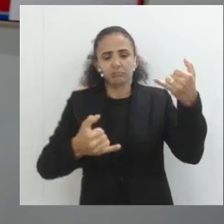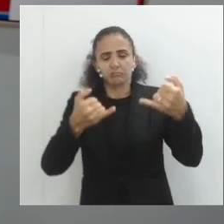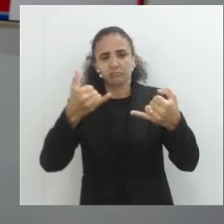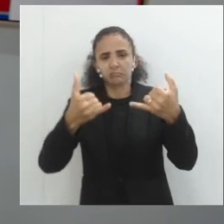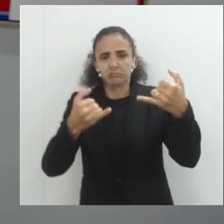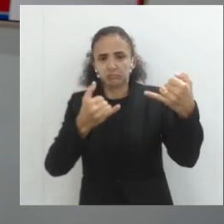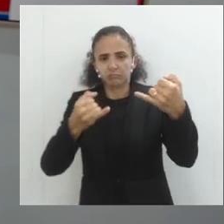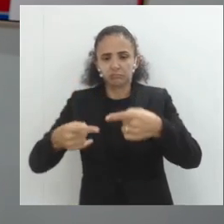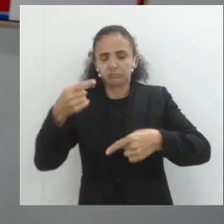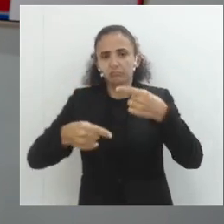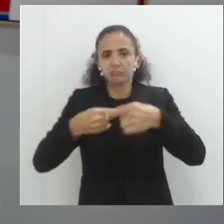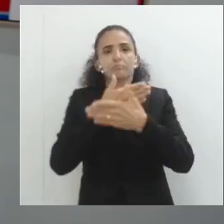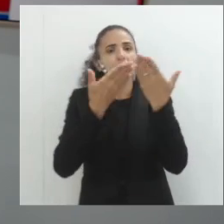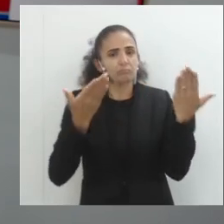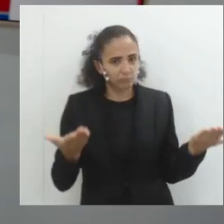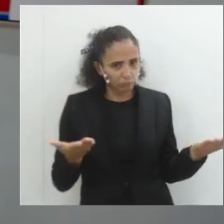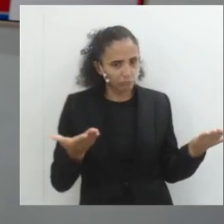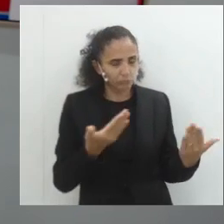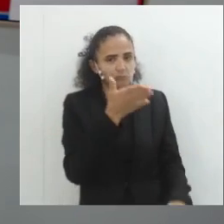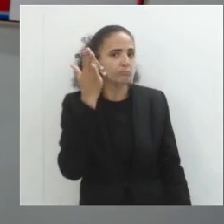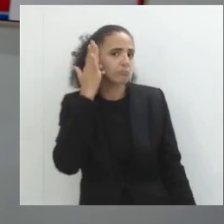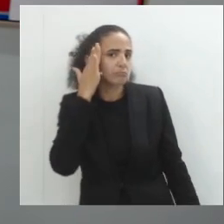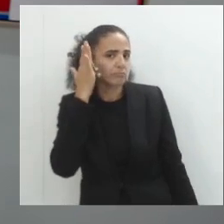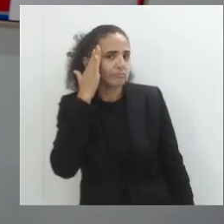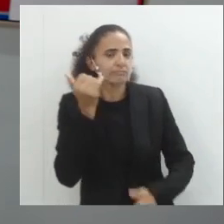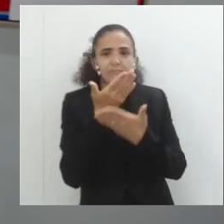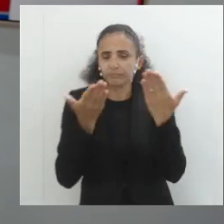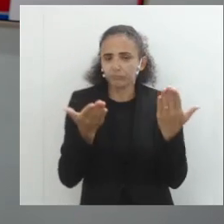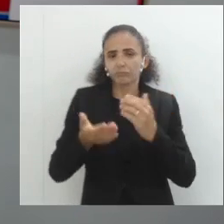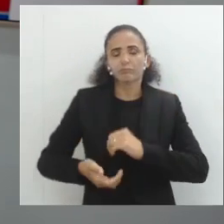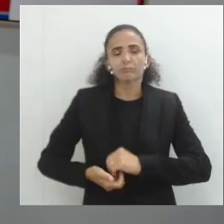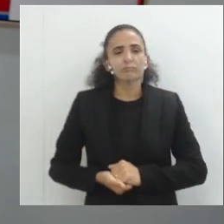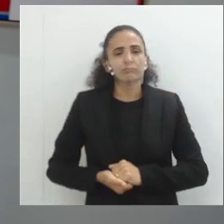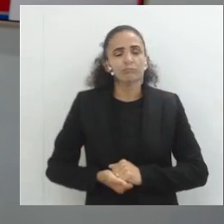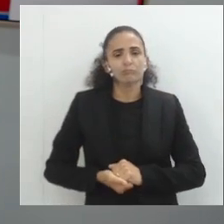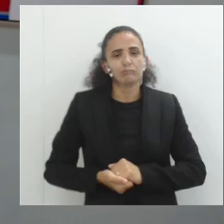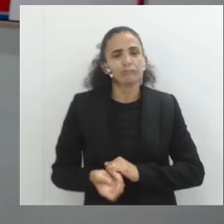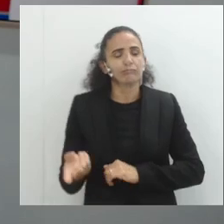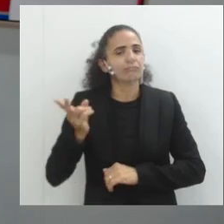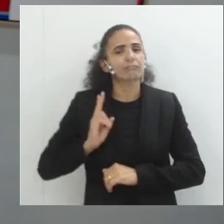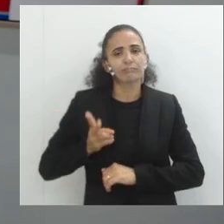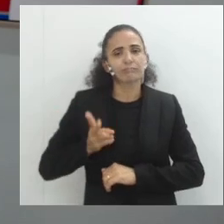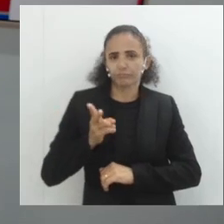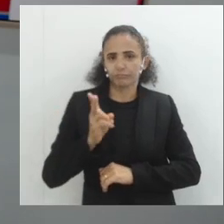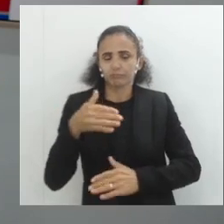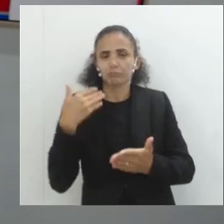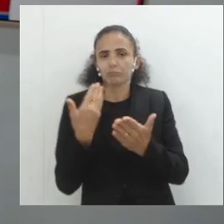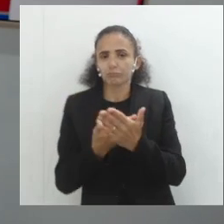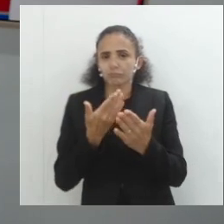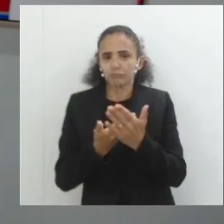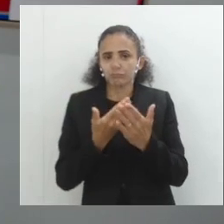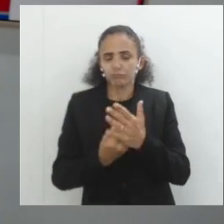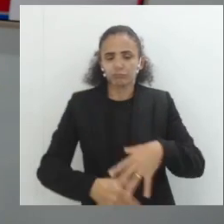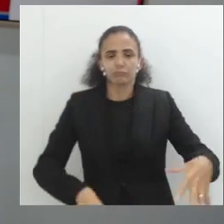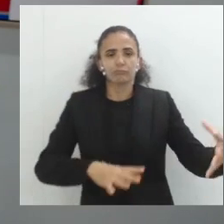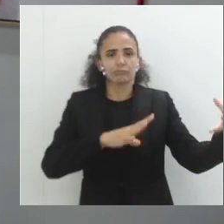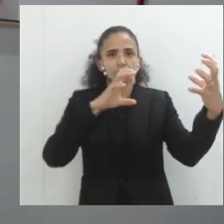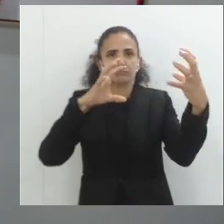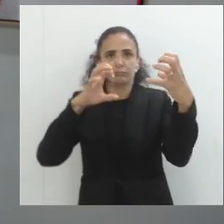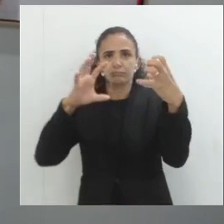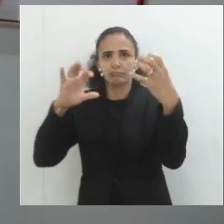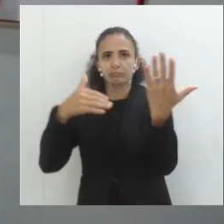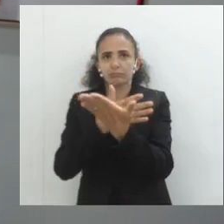Coreia do Norte. Fechado? Então ficou claro aí para vocês? E aí a gente vai passar para outro conflito internacional